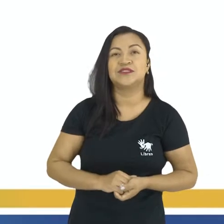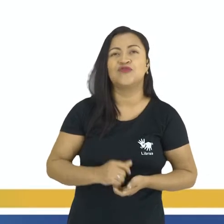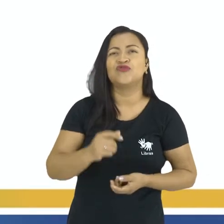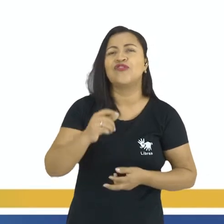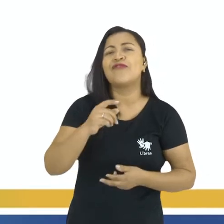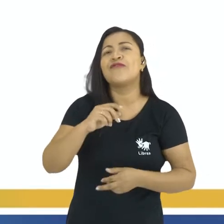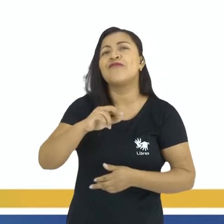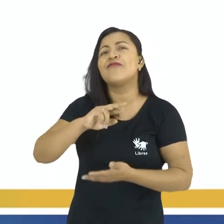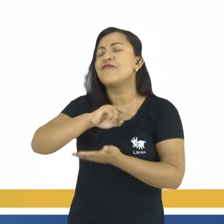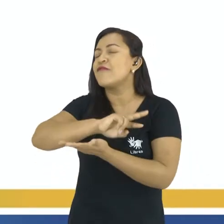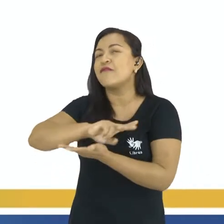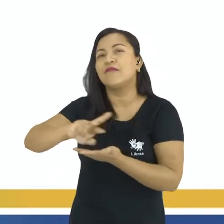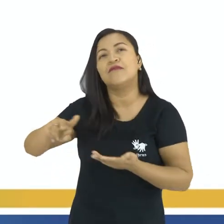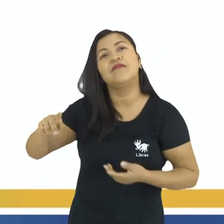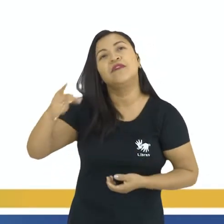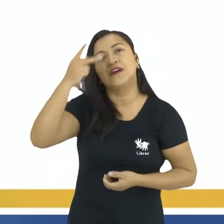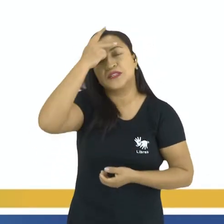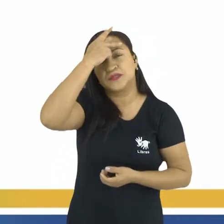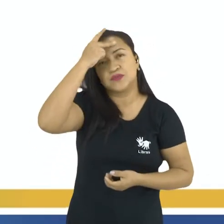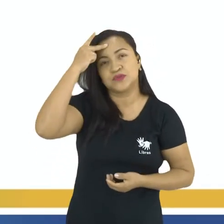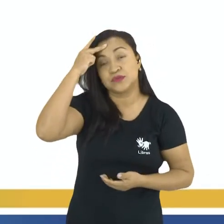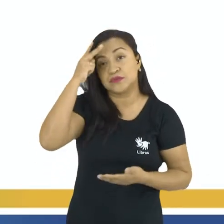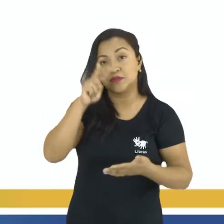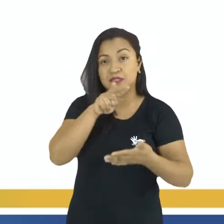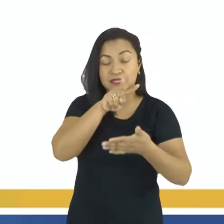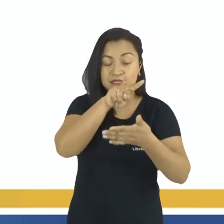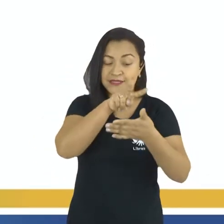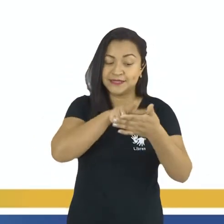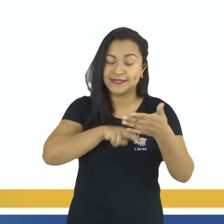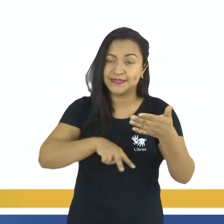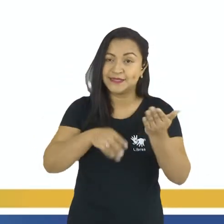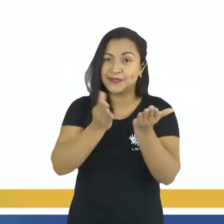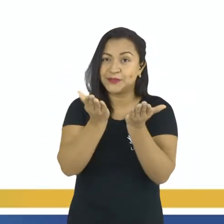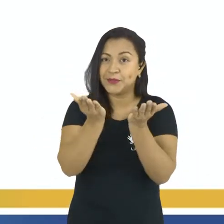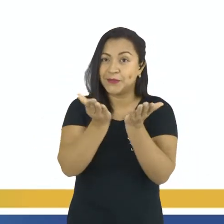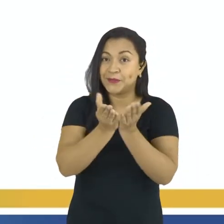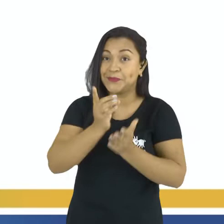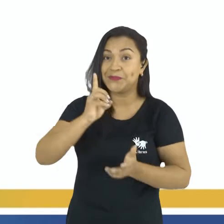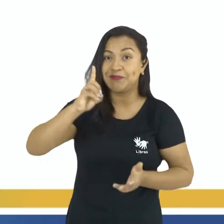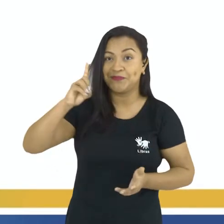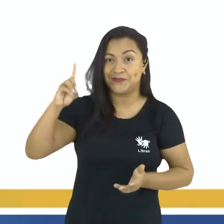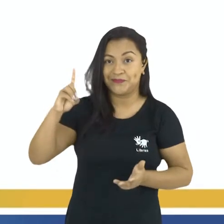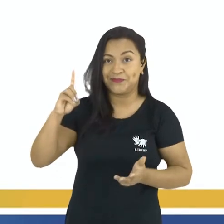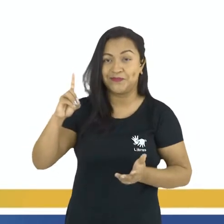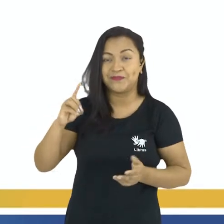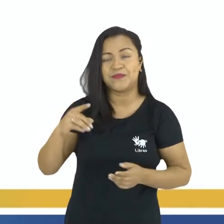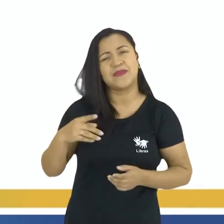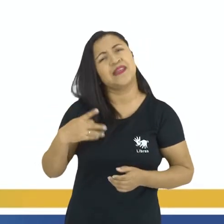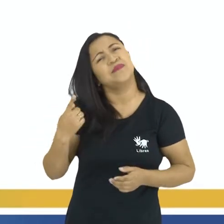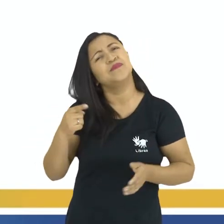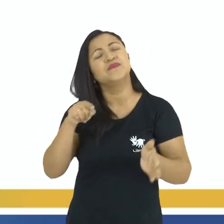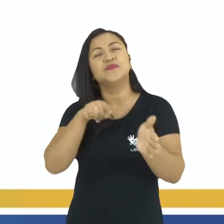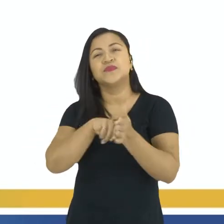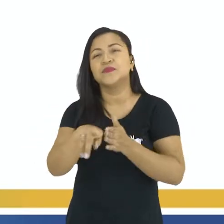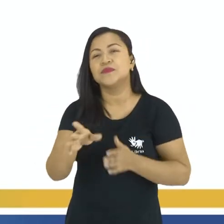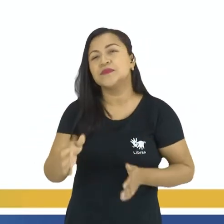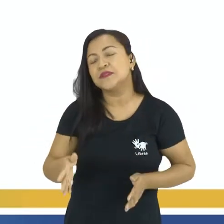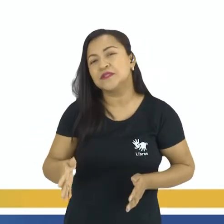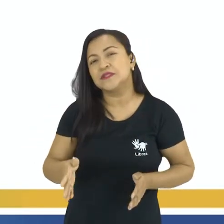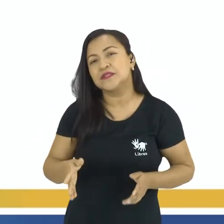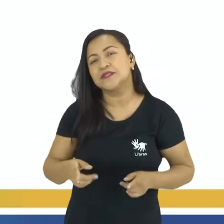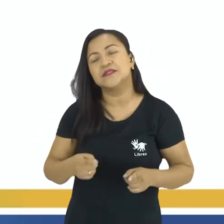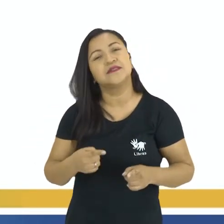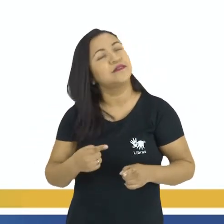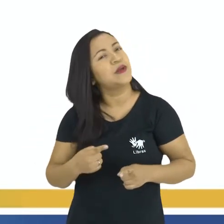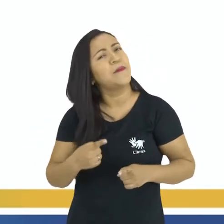várias pessoas lendo as escrituras bíblicas. Agora eu pergunto para vocês, por que